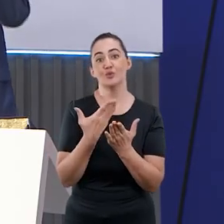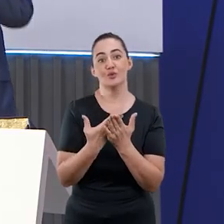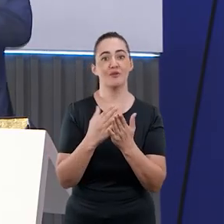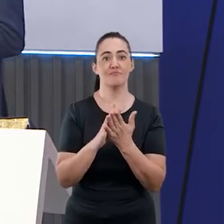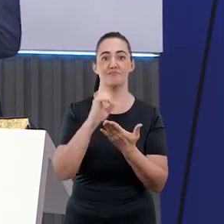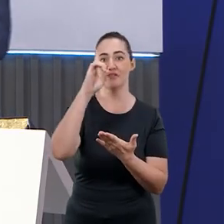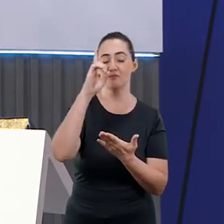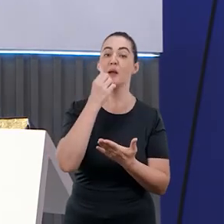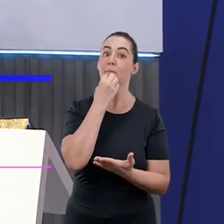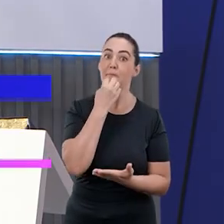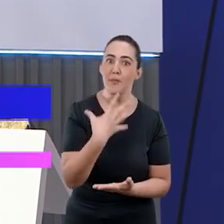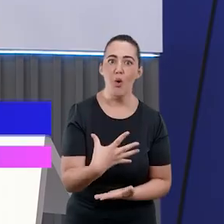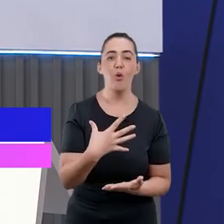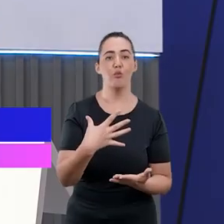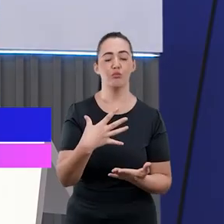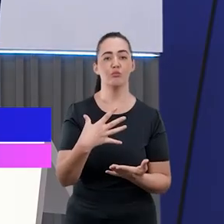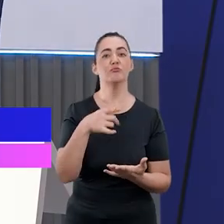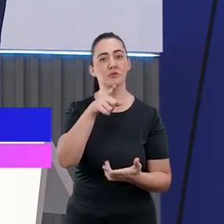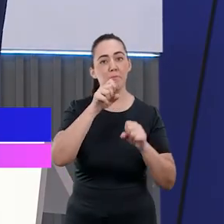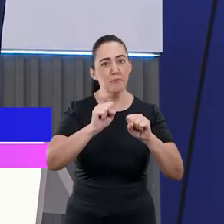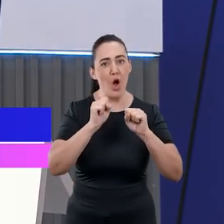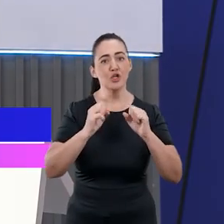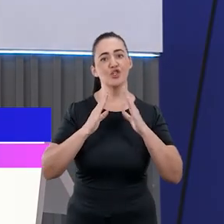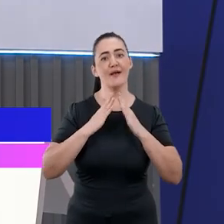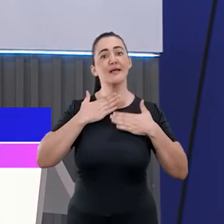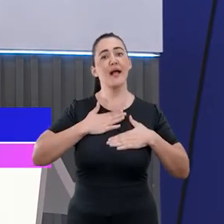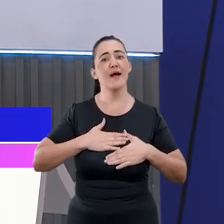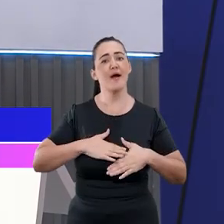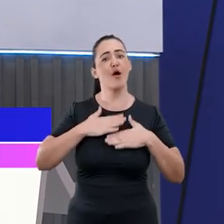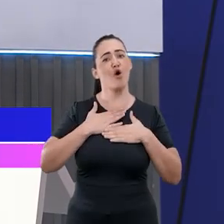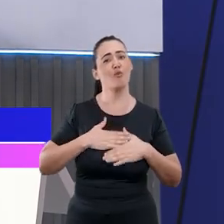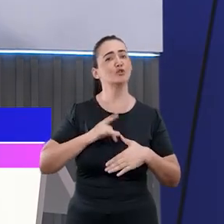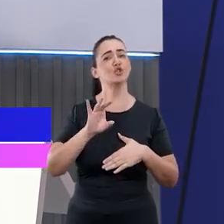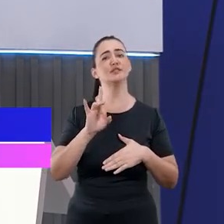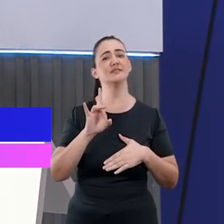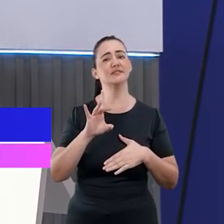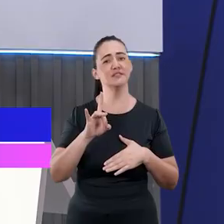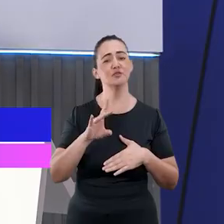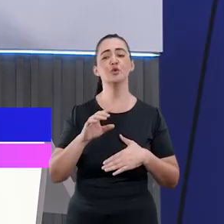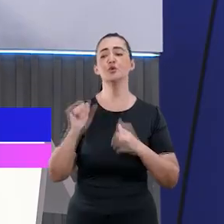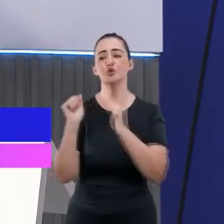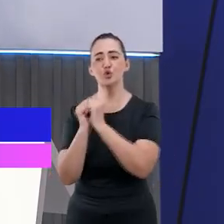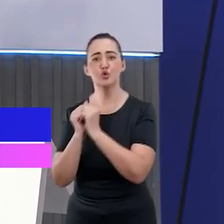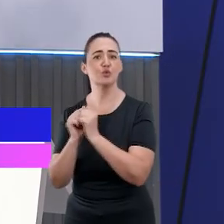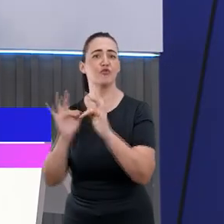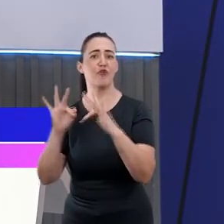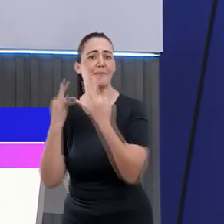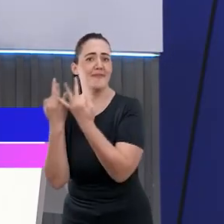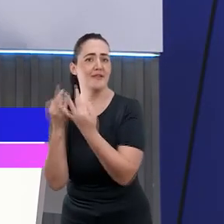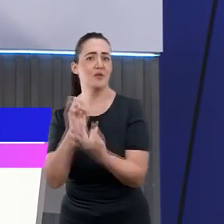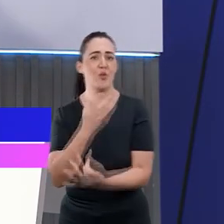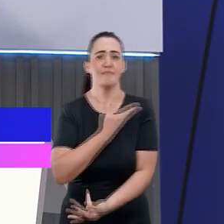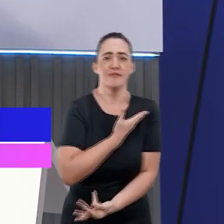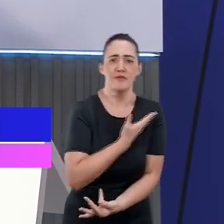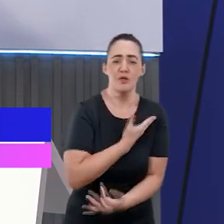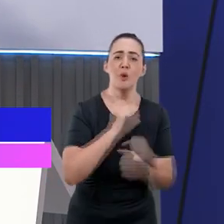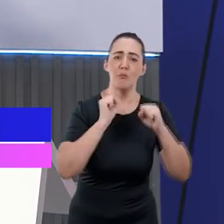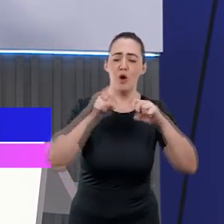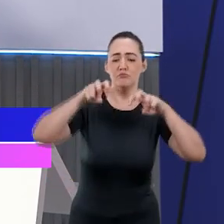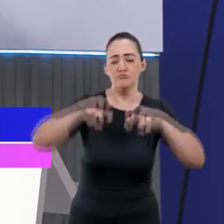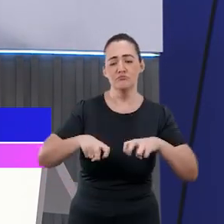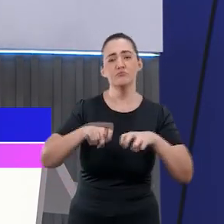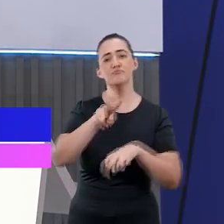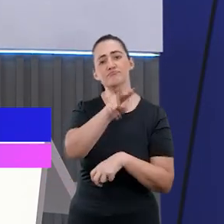bom, é sempre muito importante. E você pode também compartilhar esses programas com outras pessoas. Você vai ver que estão todos os programas aqui, a